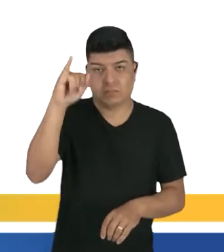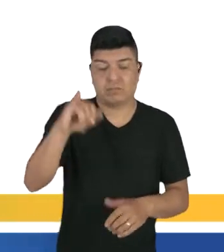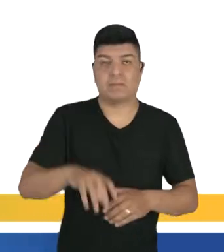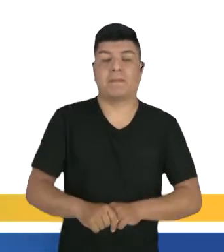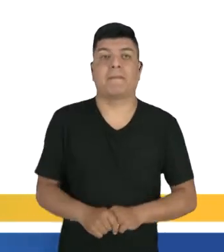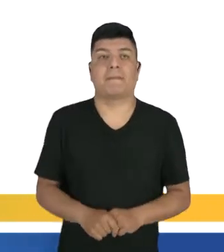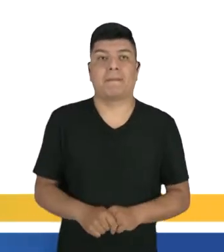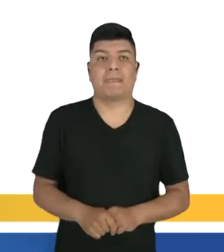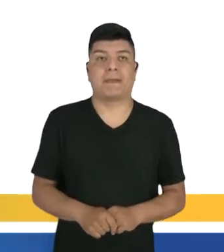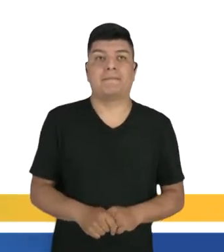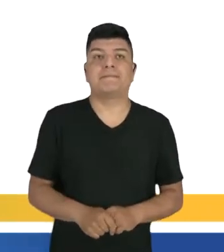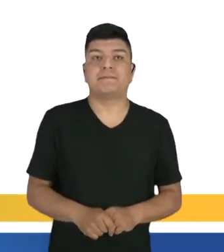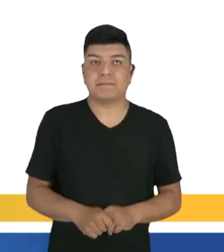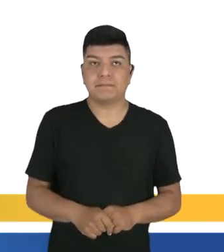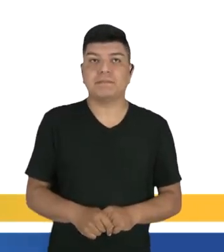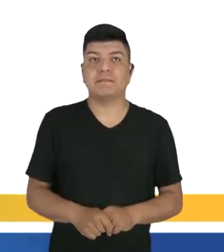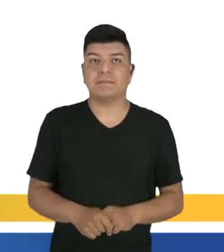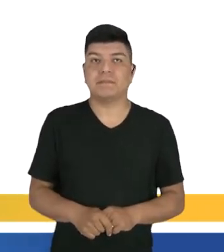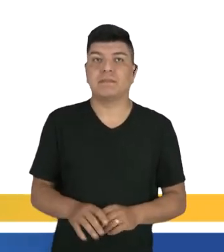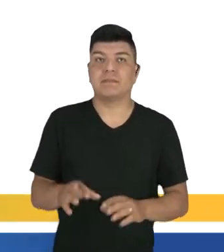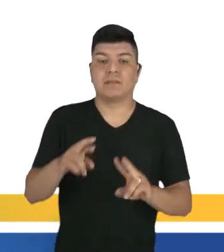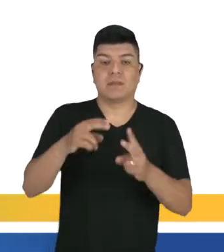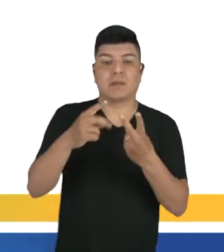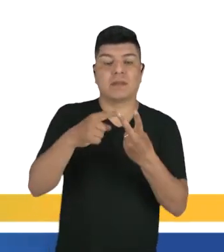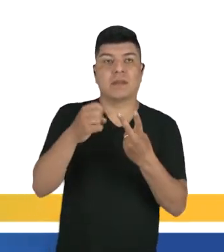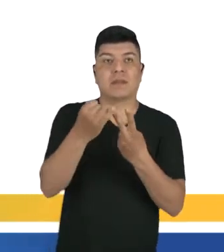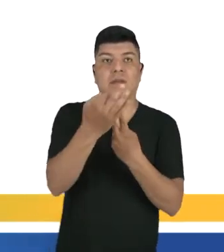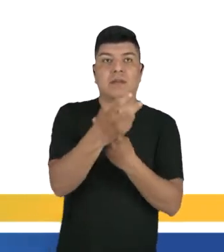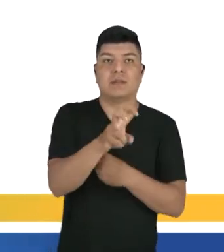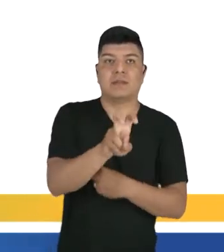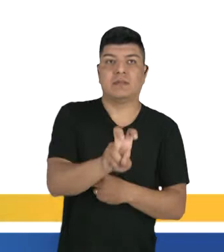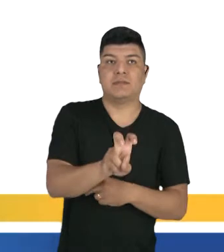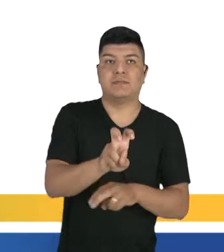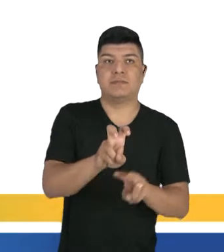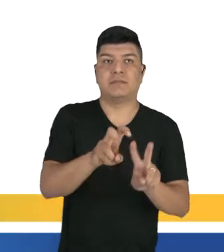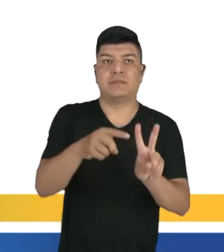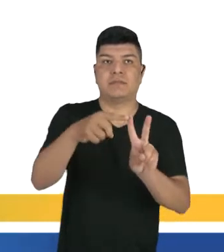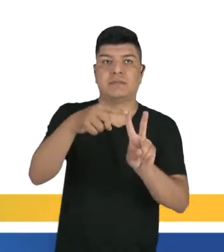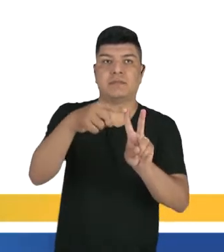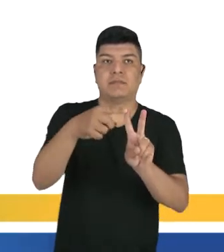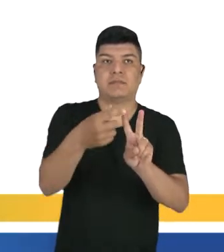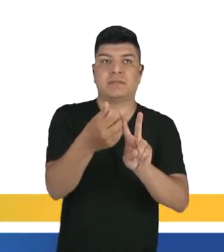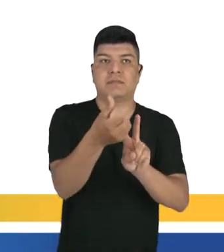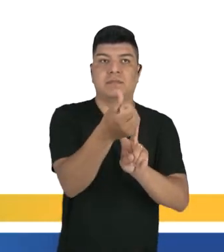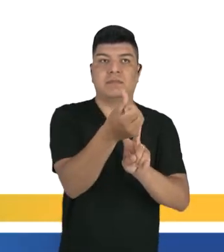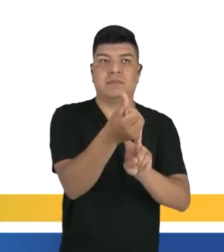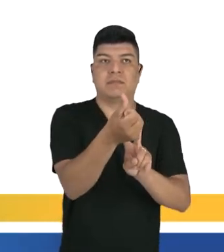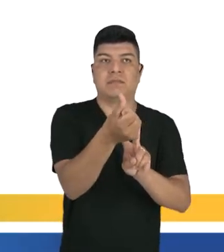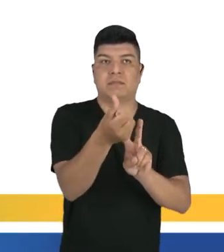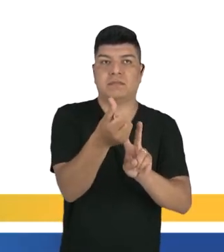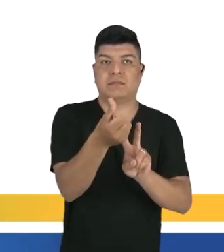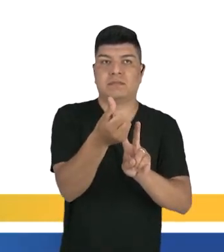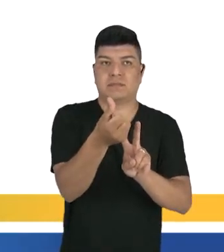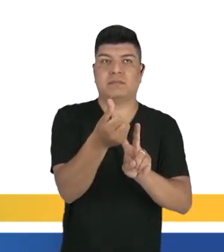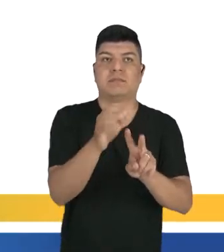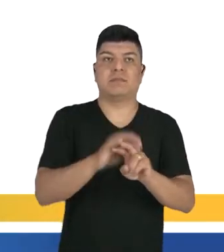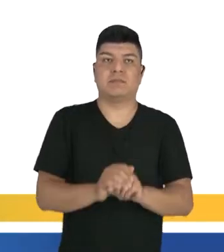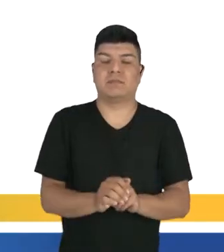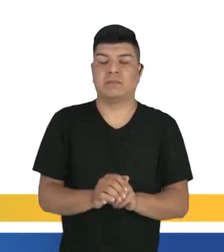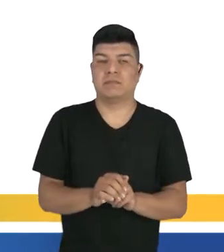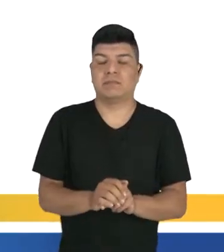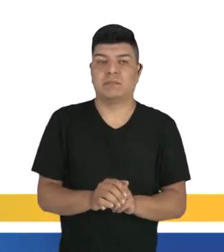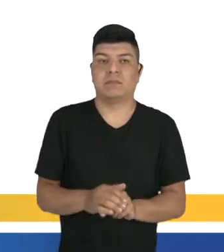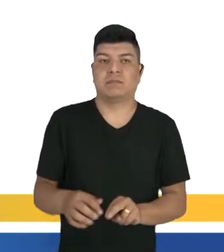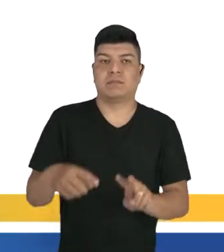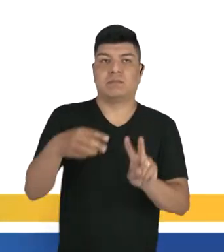radicais semelhantes. Considere os radicais 5 raiz enésima de 6 e 3 raiz